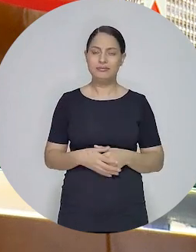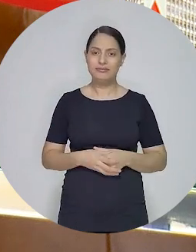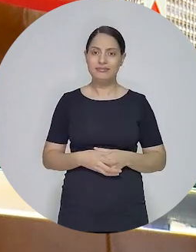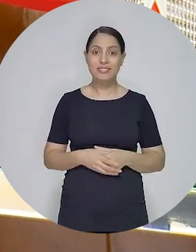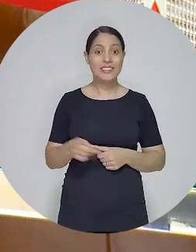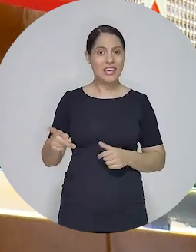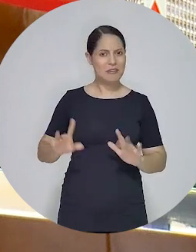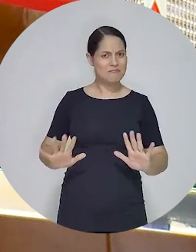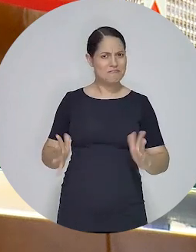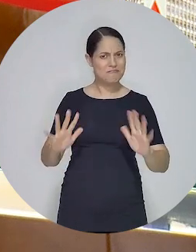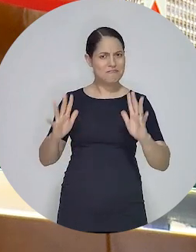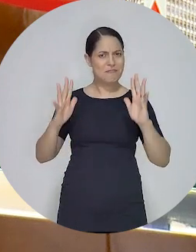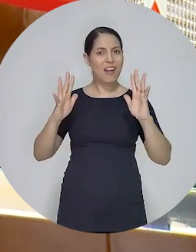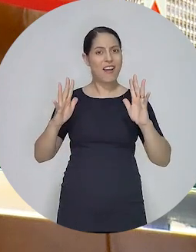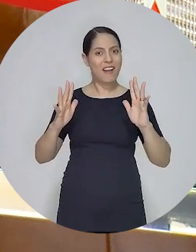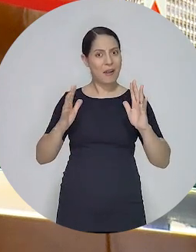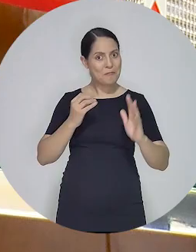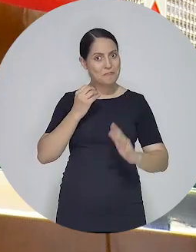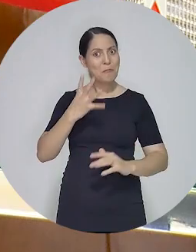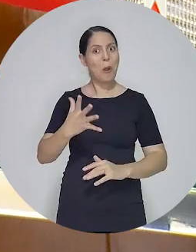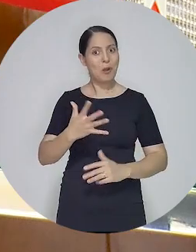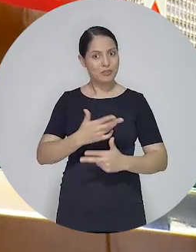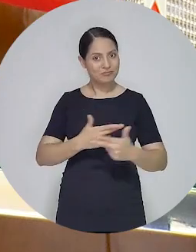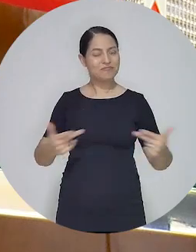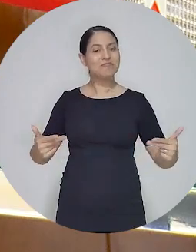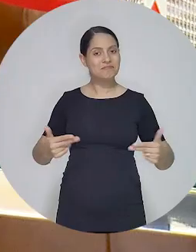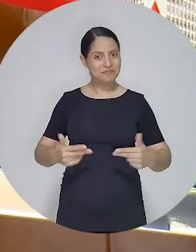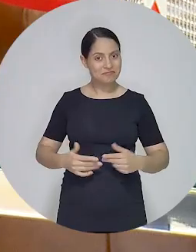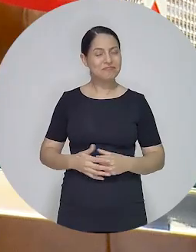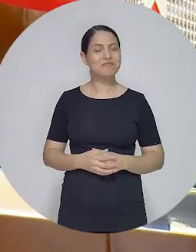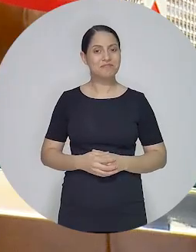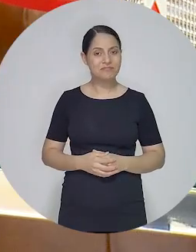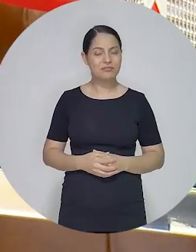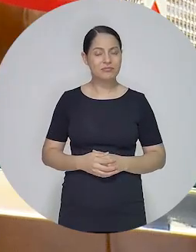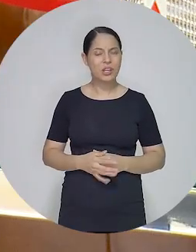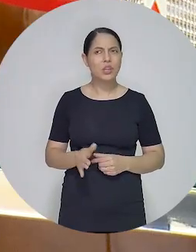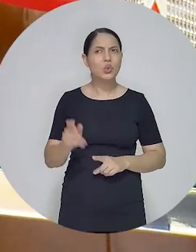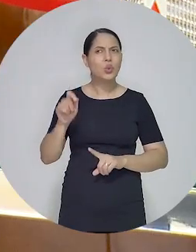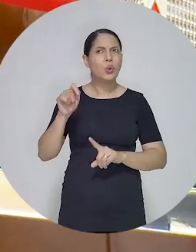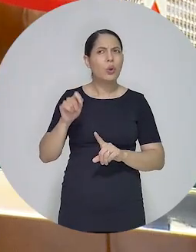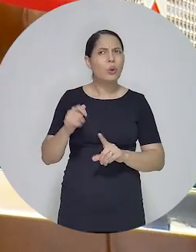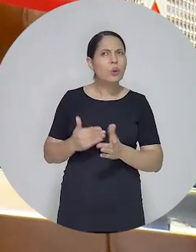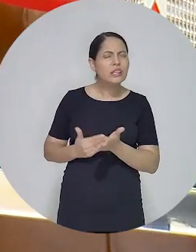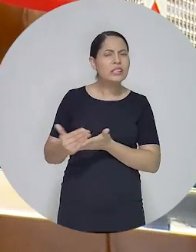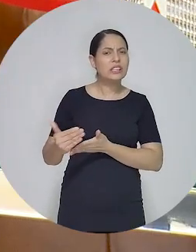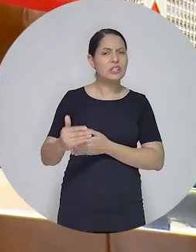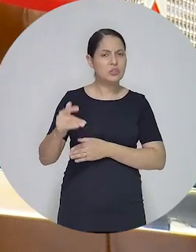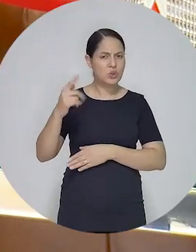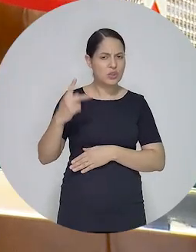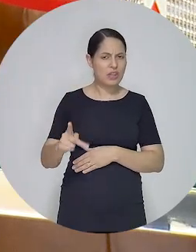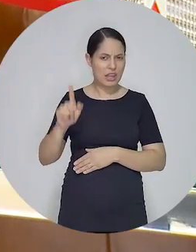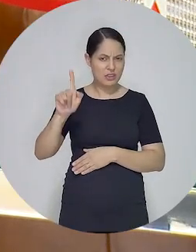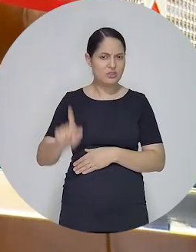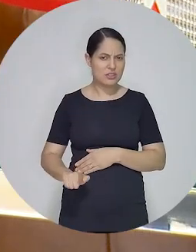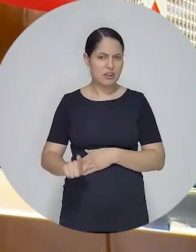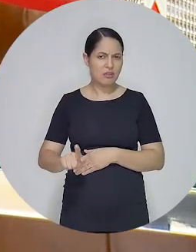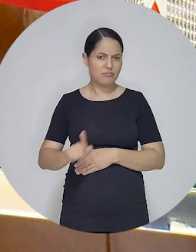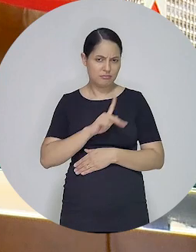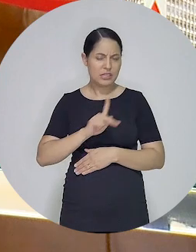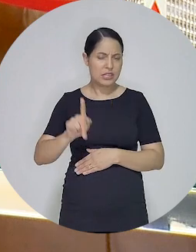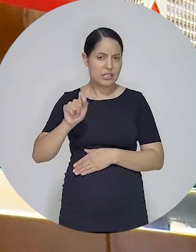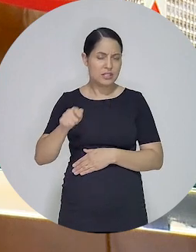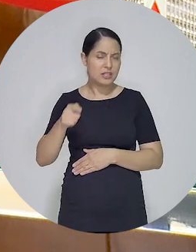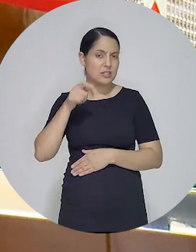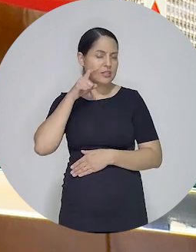muito adequadamente vem fazendo com louvor. No início da gestão do presidente Simonetti,